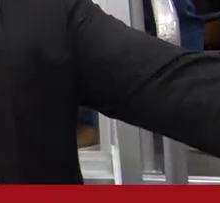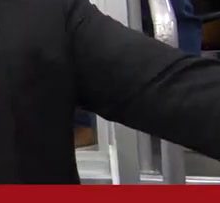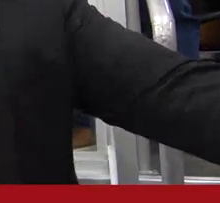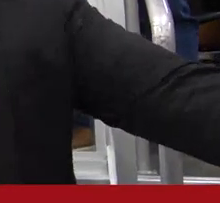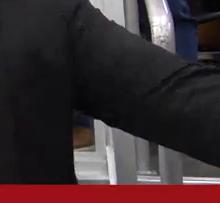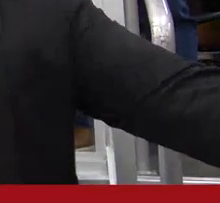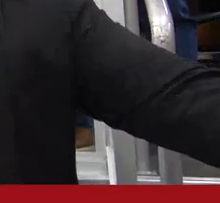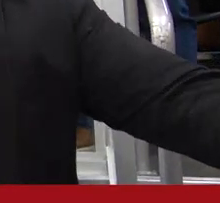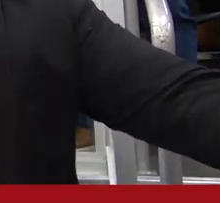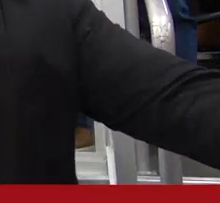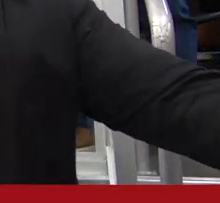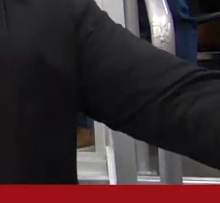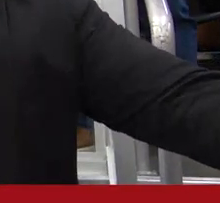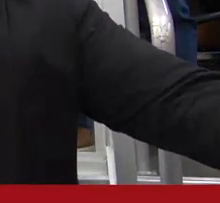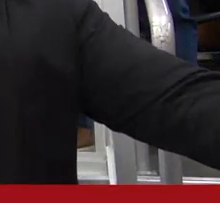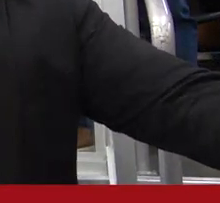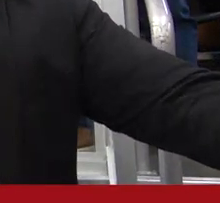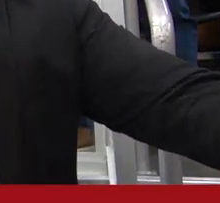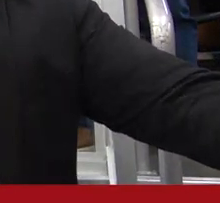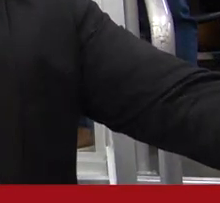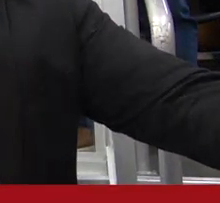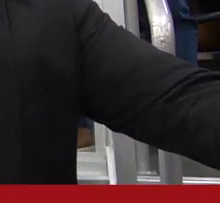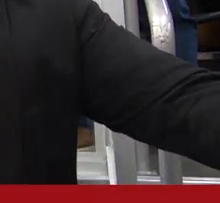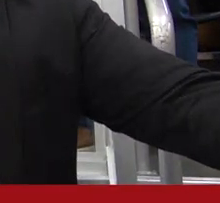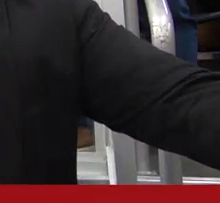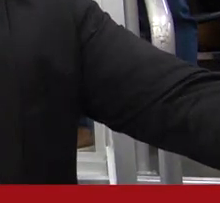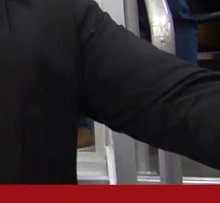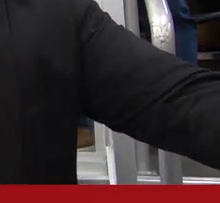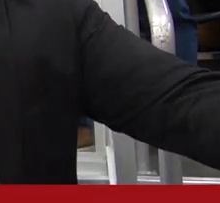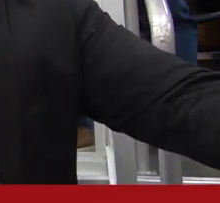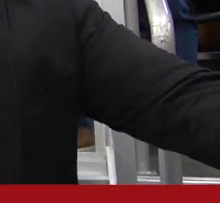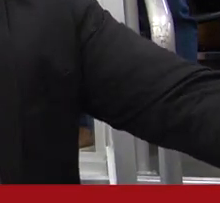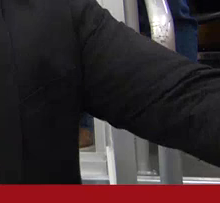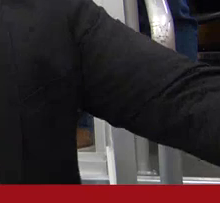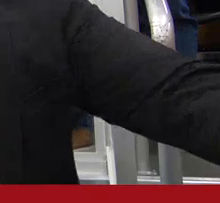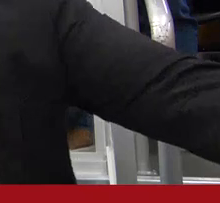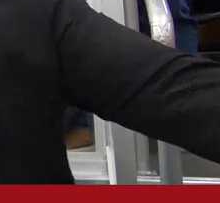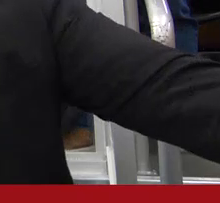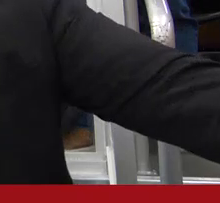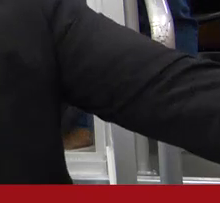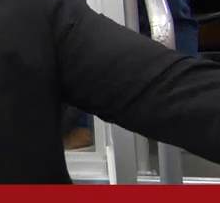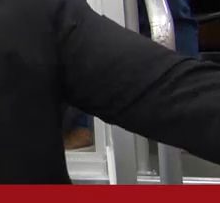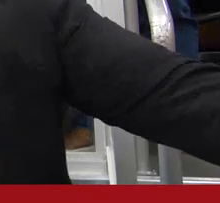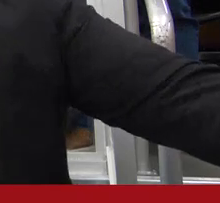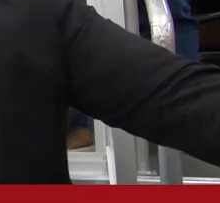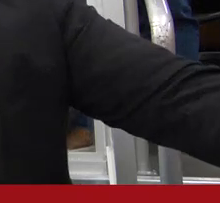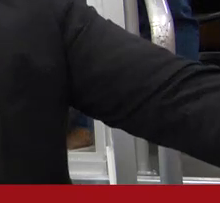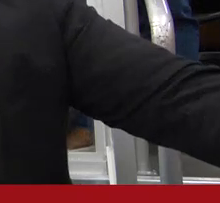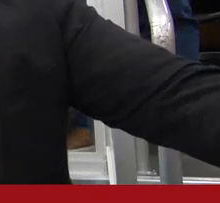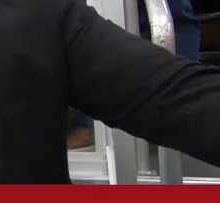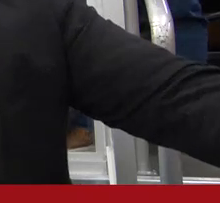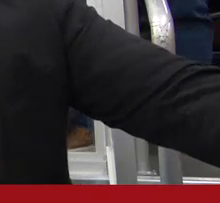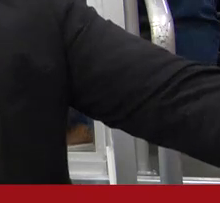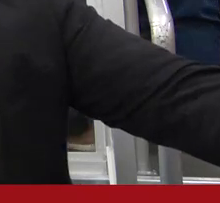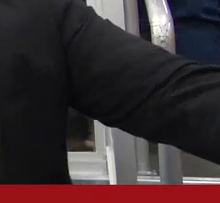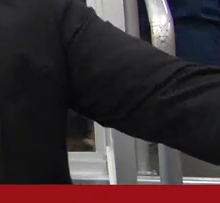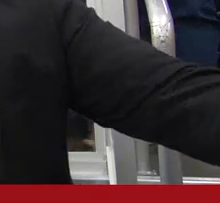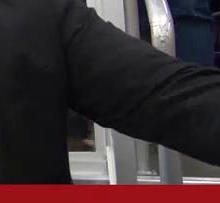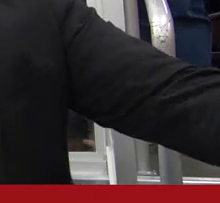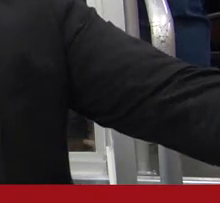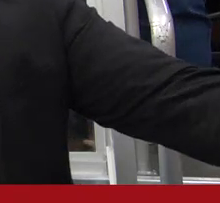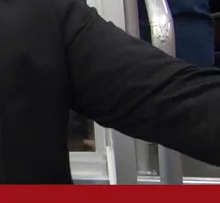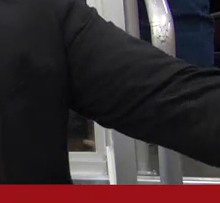Rodrigues, todas as pessoas que estão dentro dessa casa foram aferidas a documentação, passaram para o detector de metais, não há o